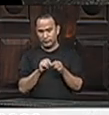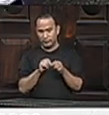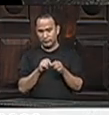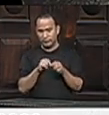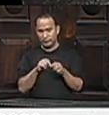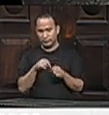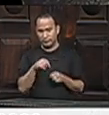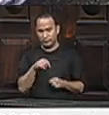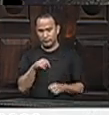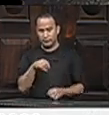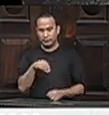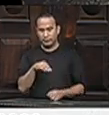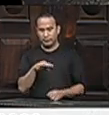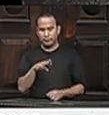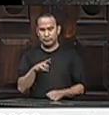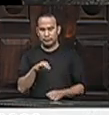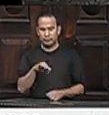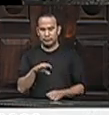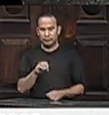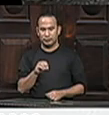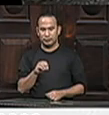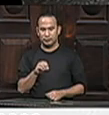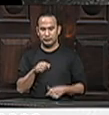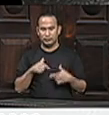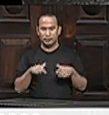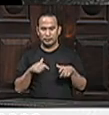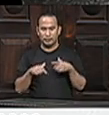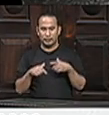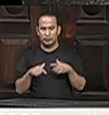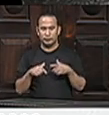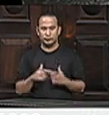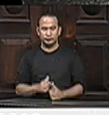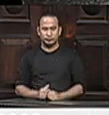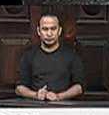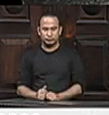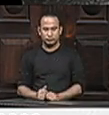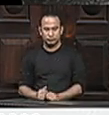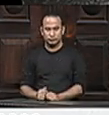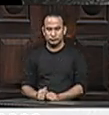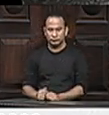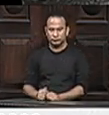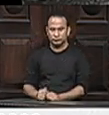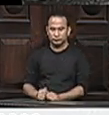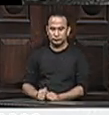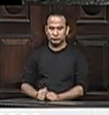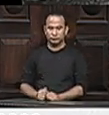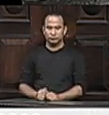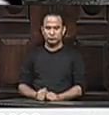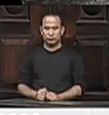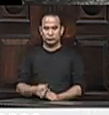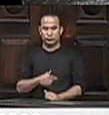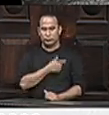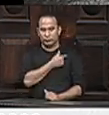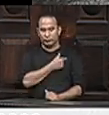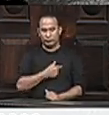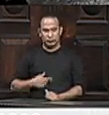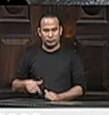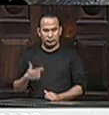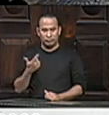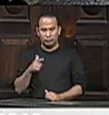dos requisitos de representatividade de que trata o artigo 2º desta lei